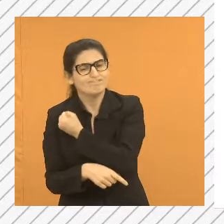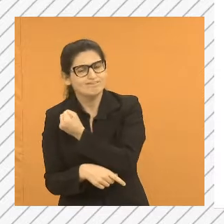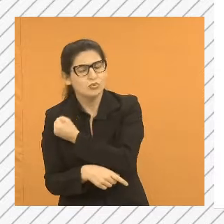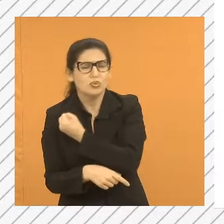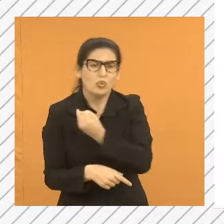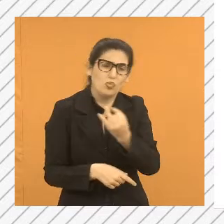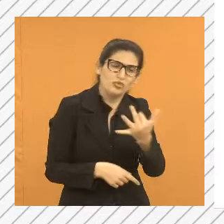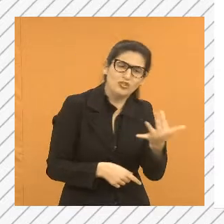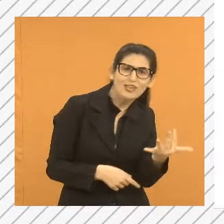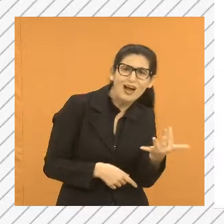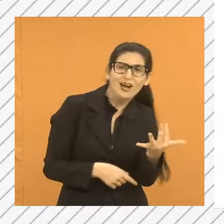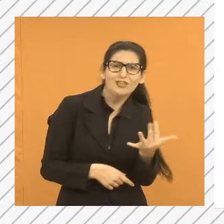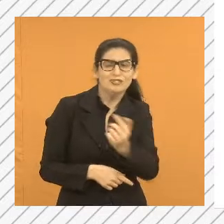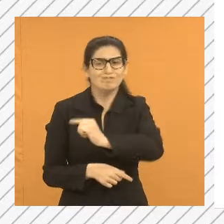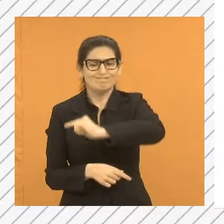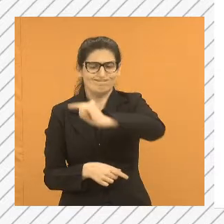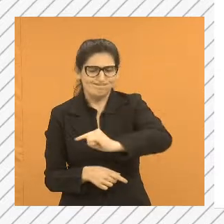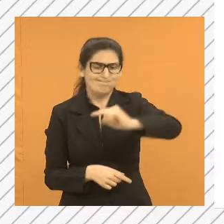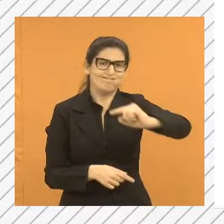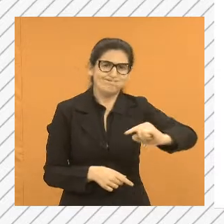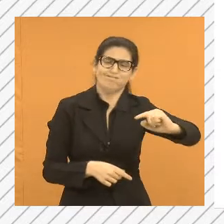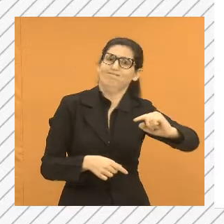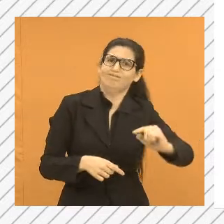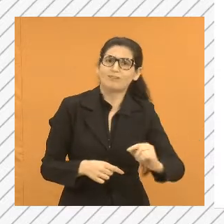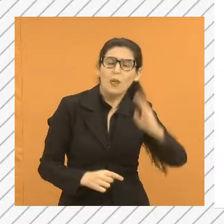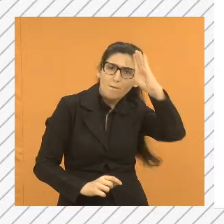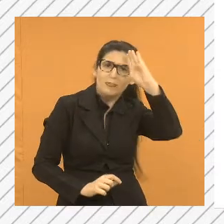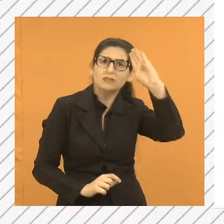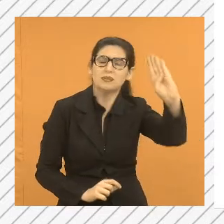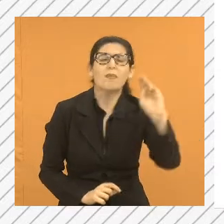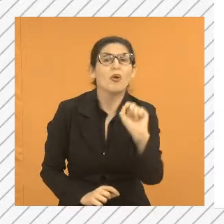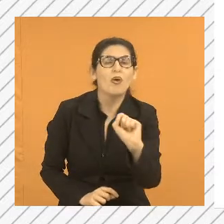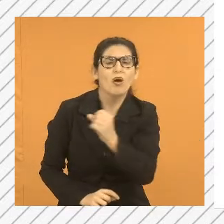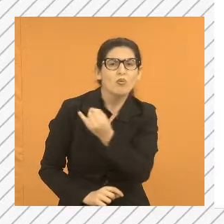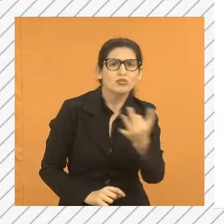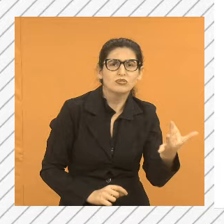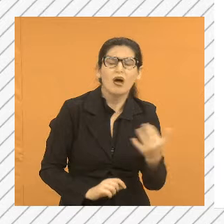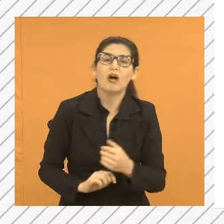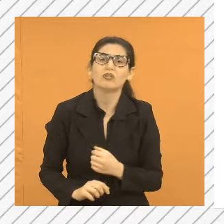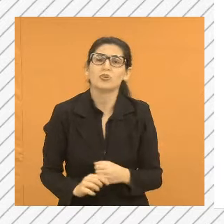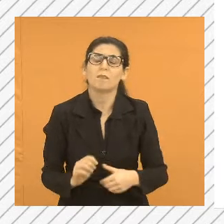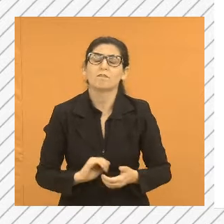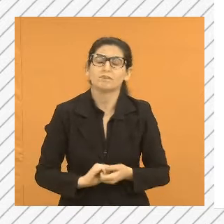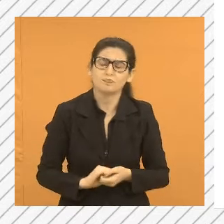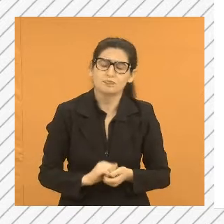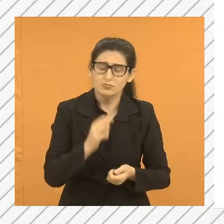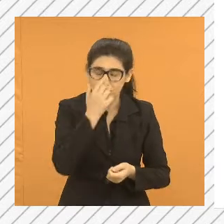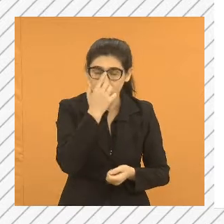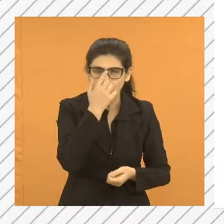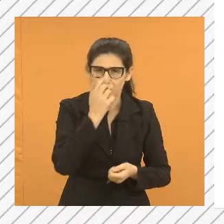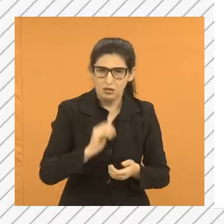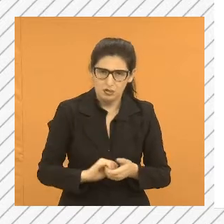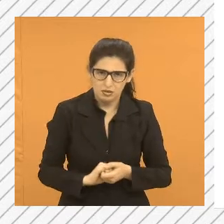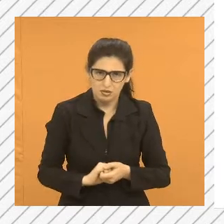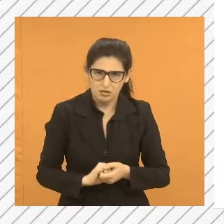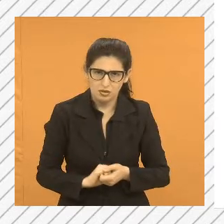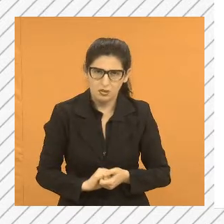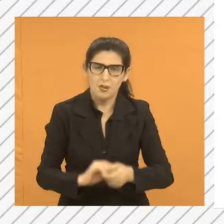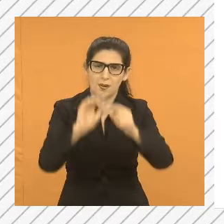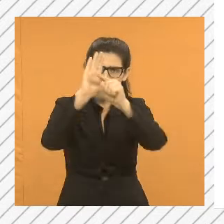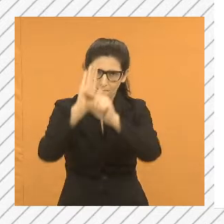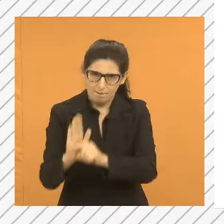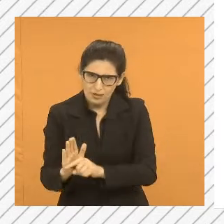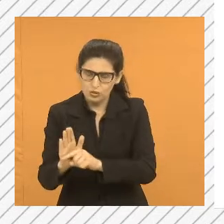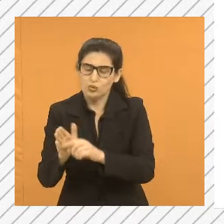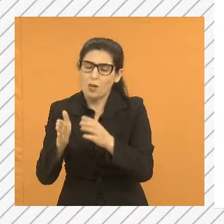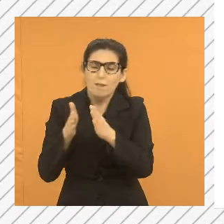a principal delas foi uma redução que aconteceu no quadro da vigilância nesse